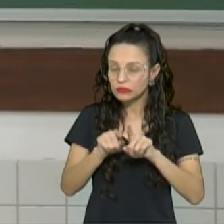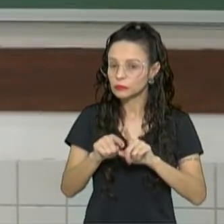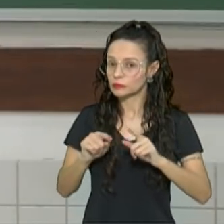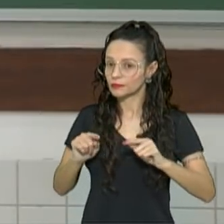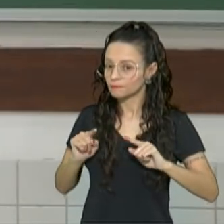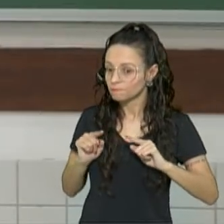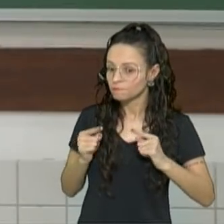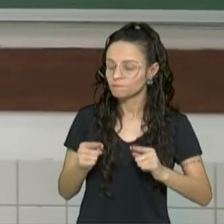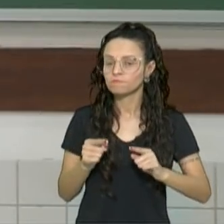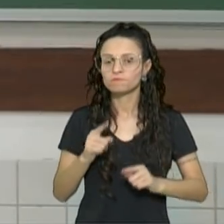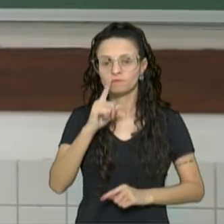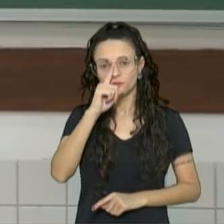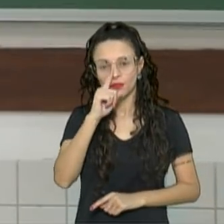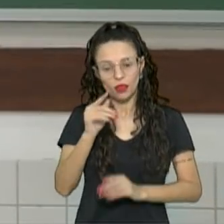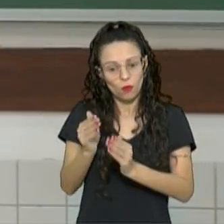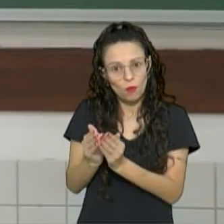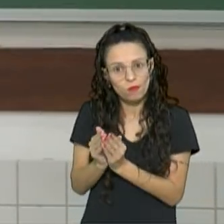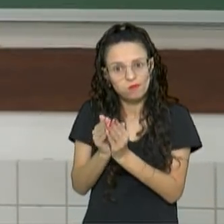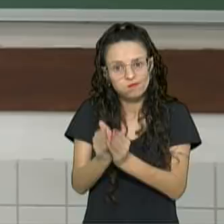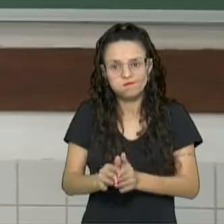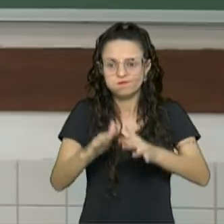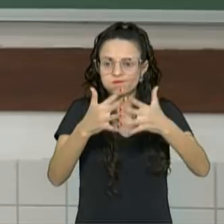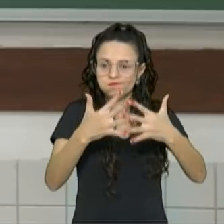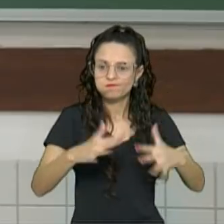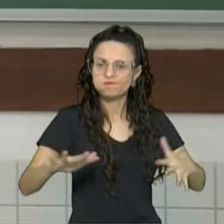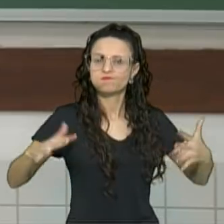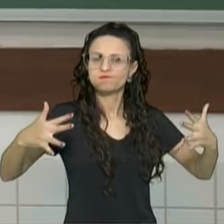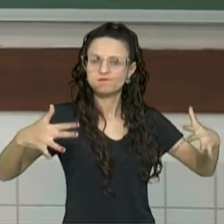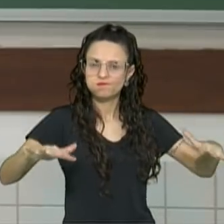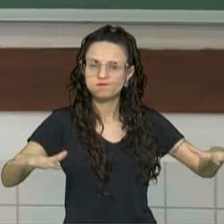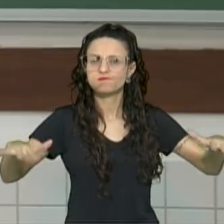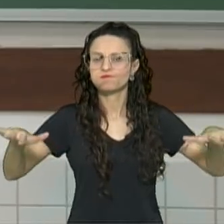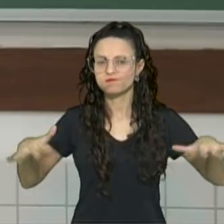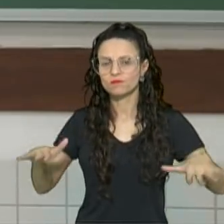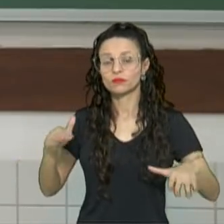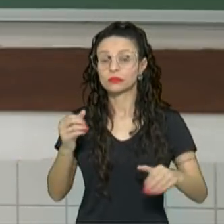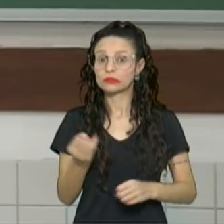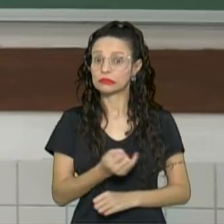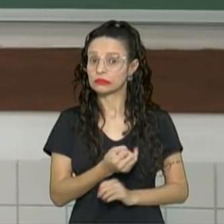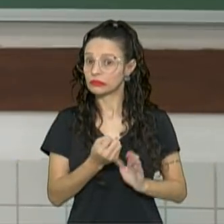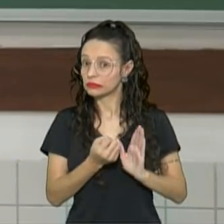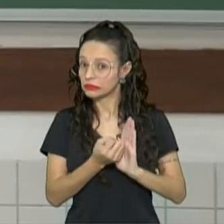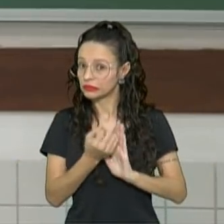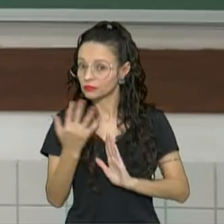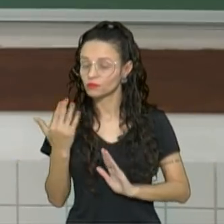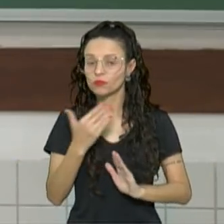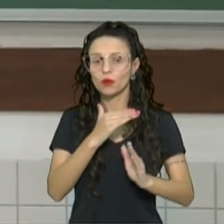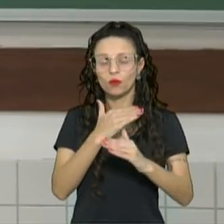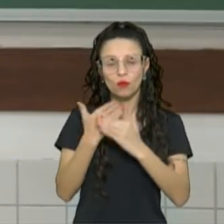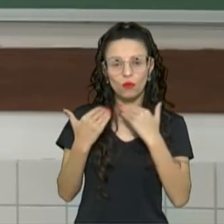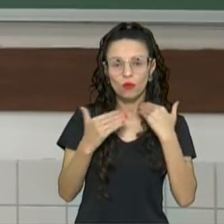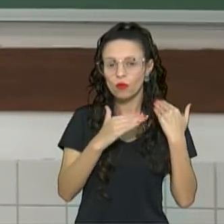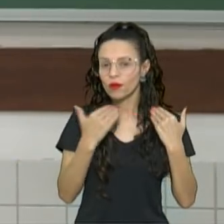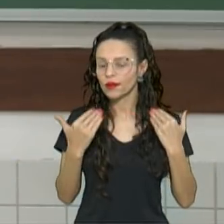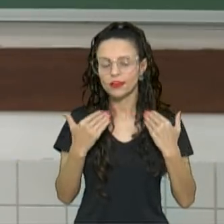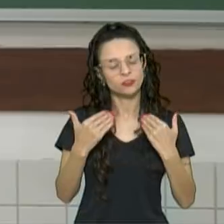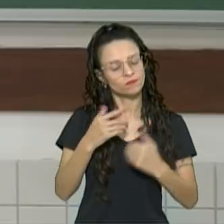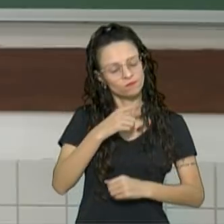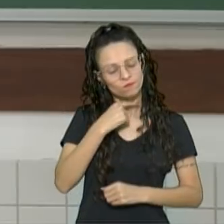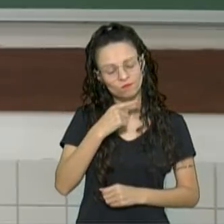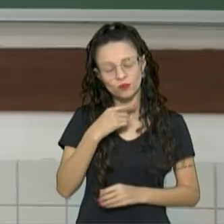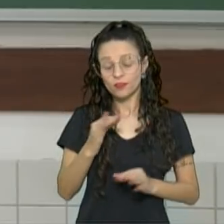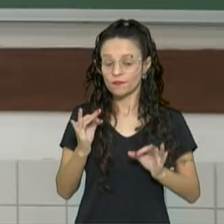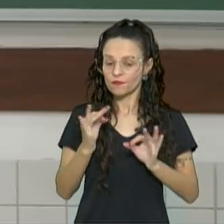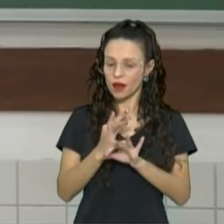perigos, nos mares, então muitos acabavam ficando, pelo meio do caminho, morriam, não conseguiam terminar os seus